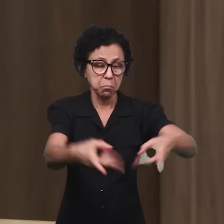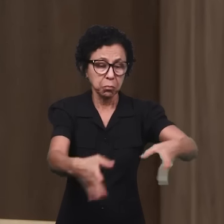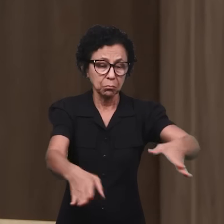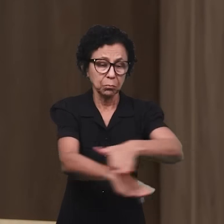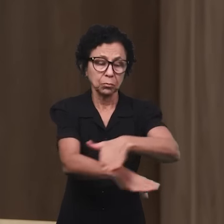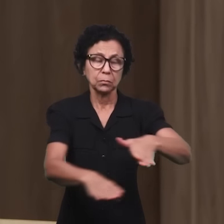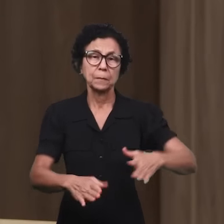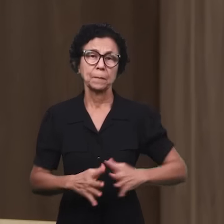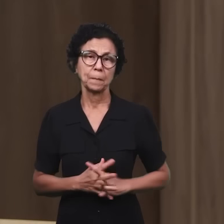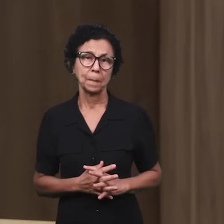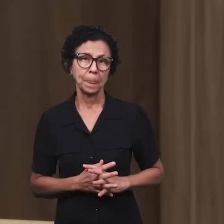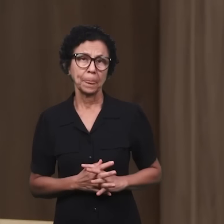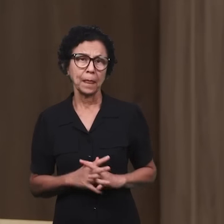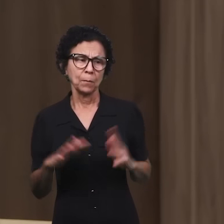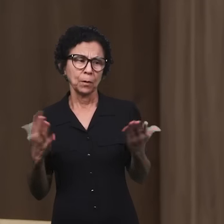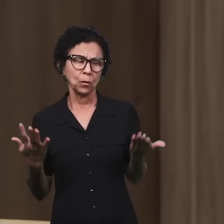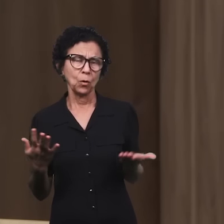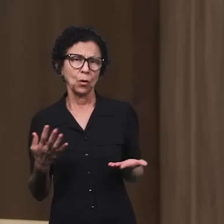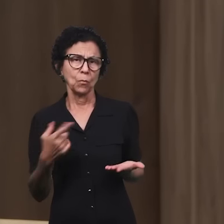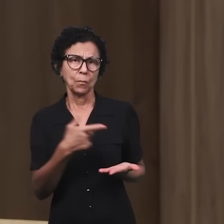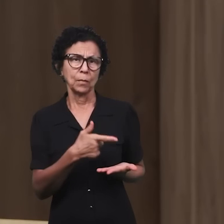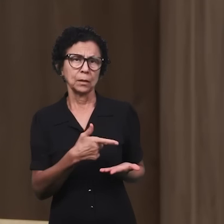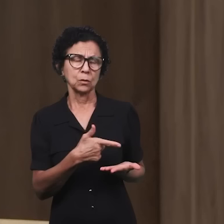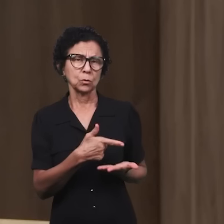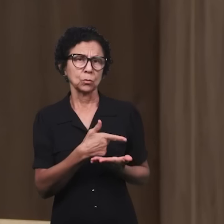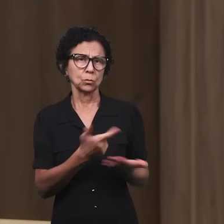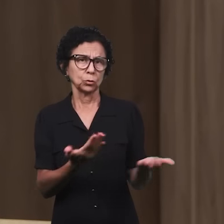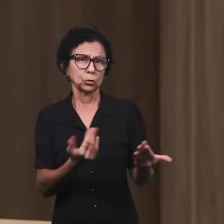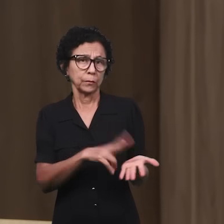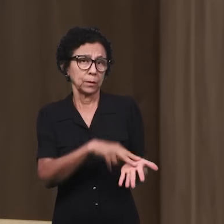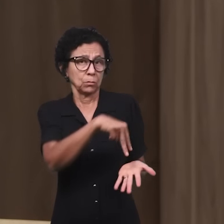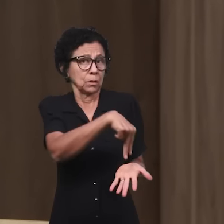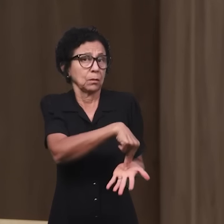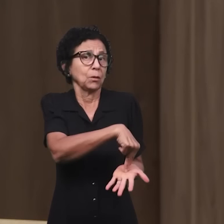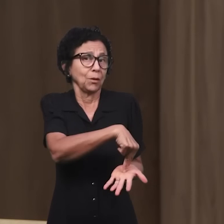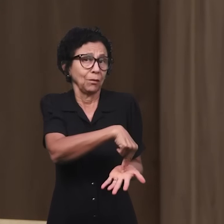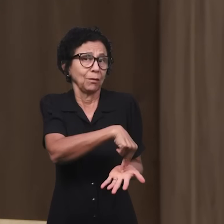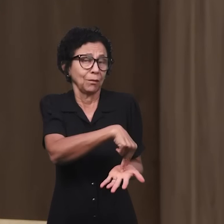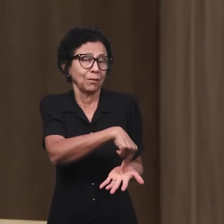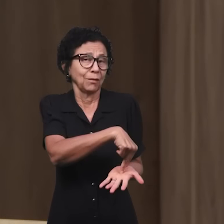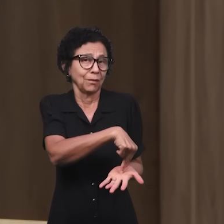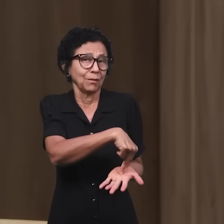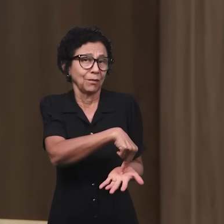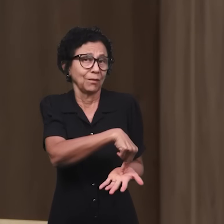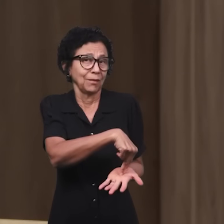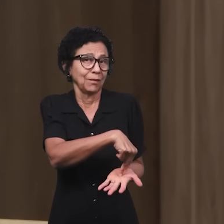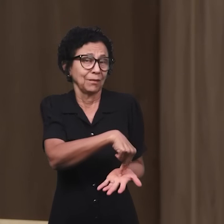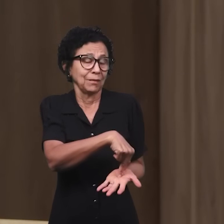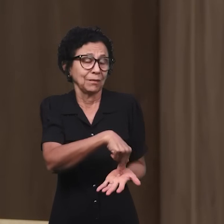que falar para o coveiro. Por certo, obviamente, né? É. Olha,